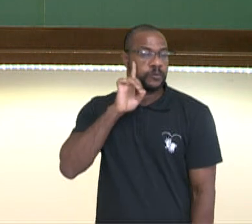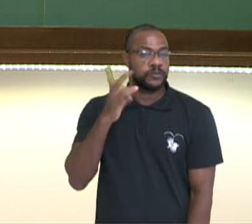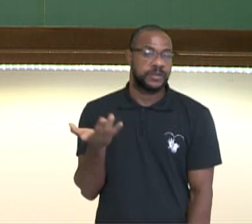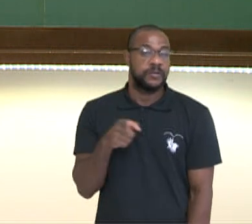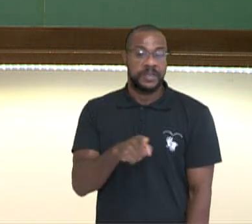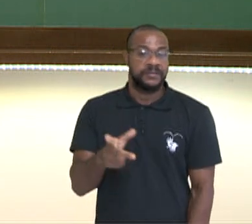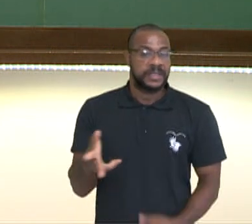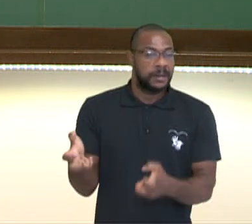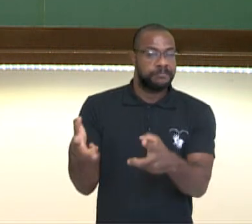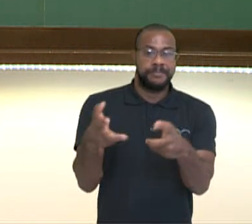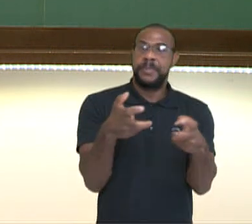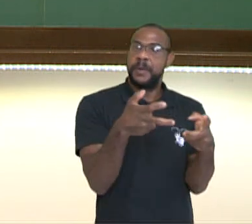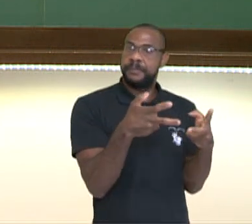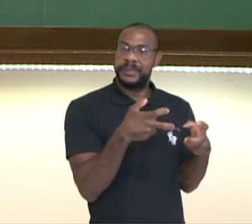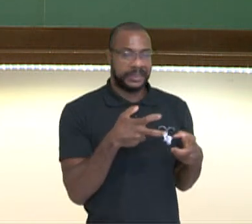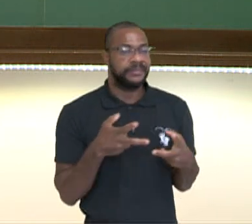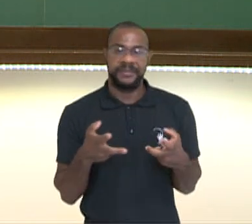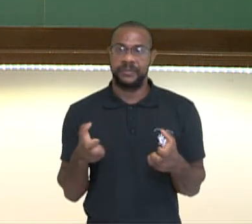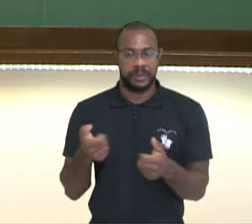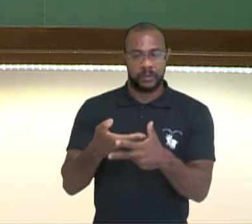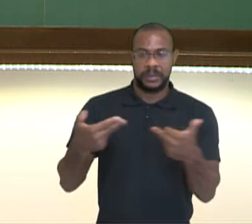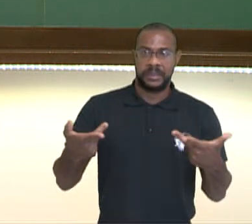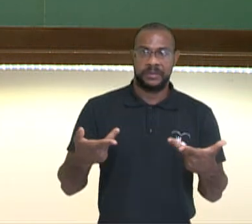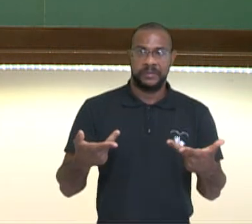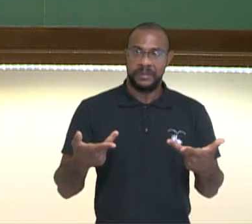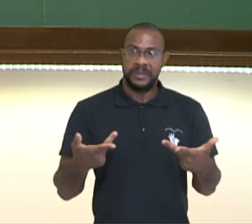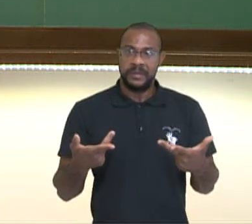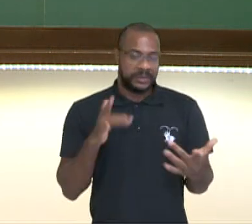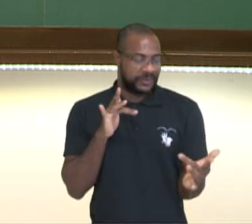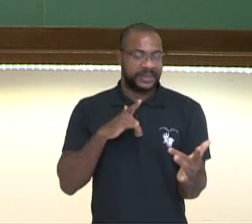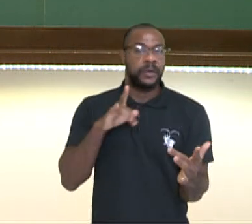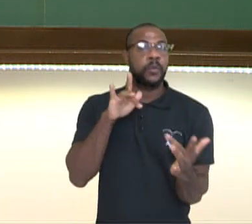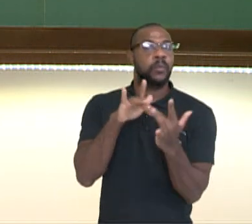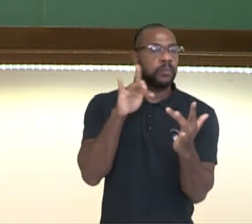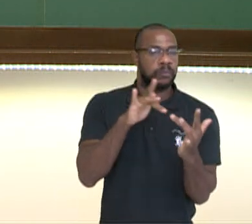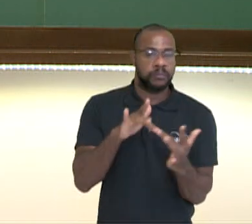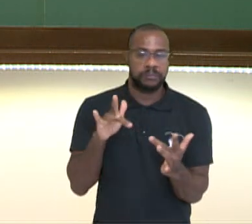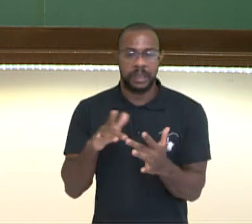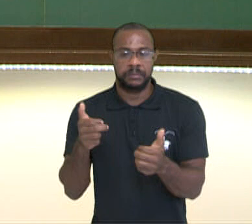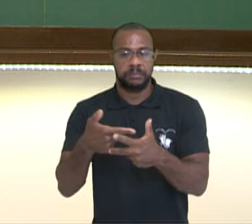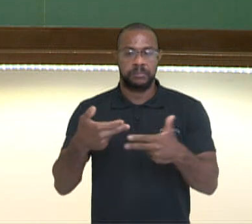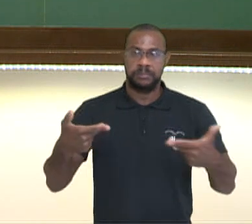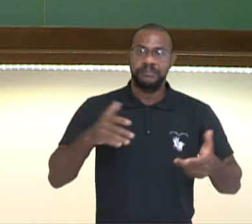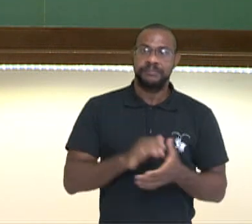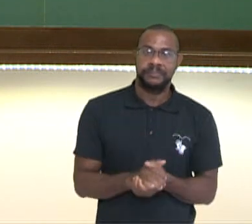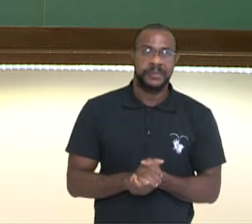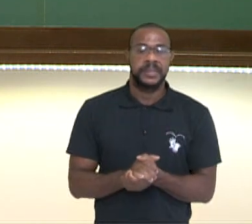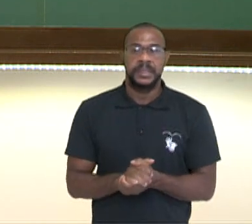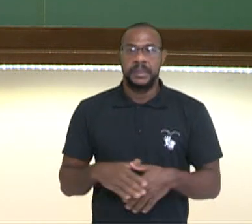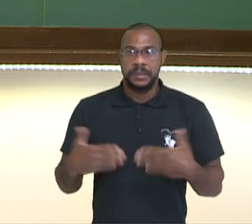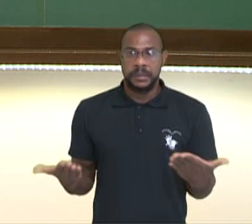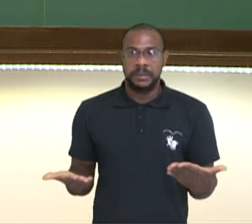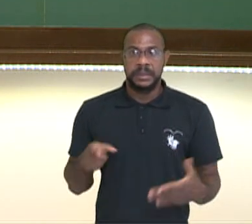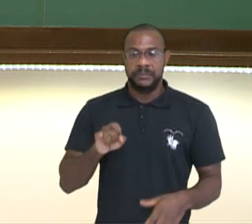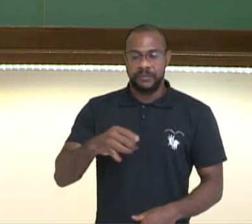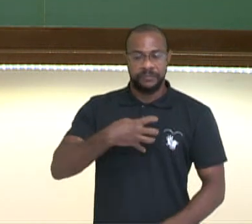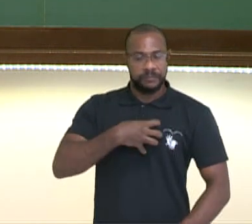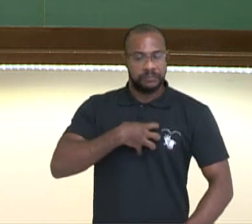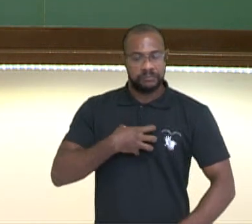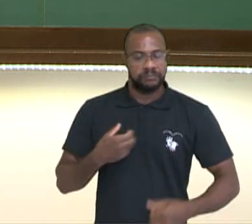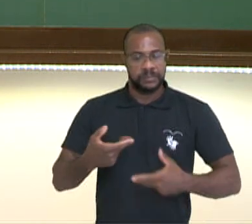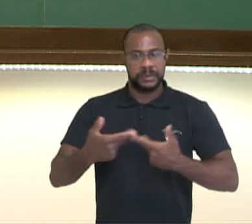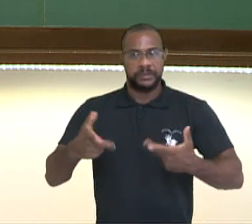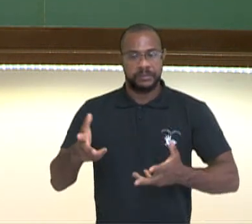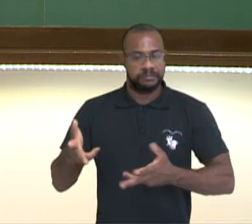estar se apropriando daquele objeto de forma intelectual. Por mais que você faça os seus sentidos